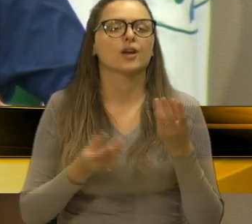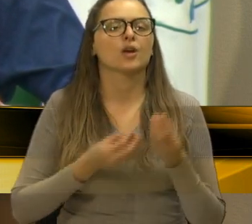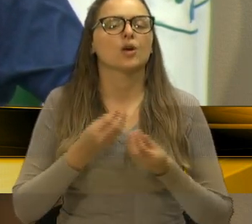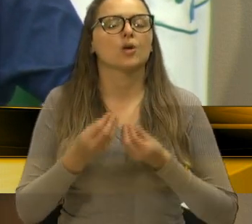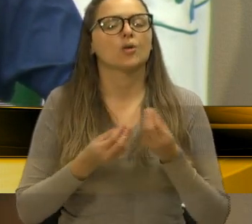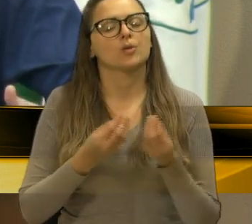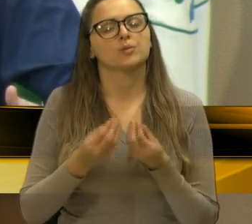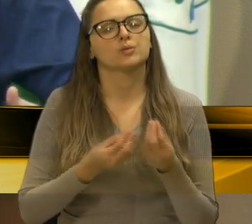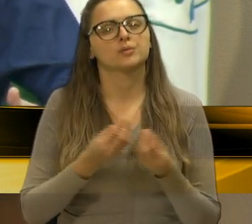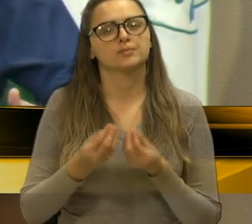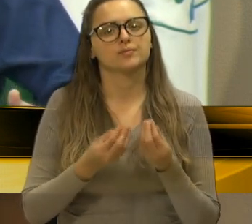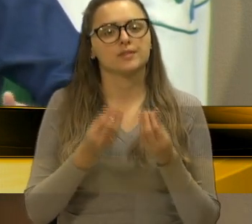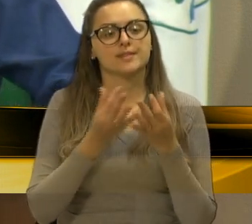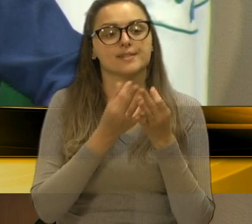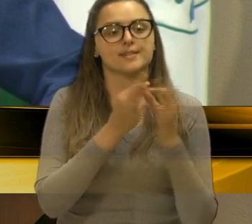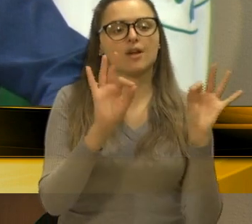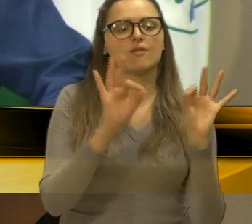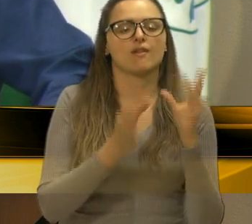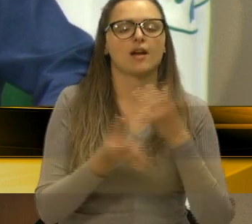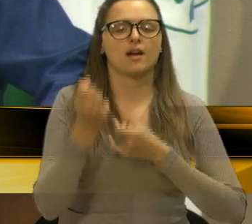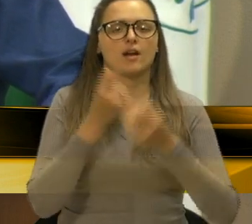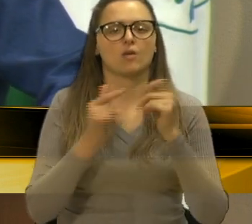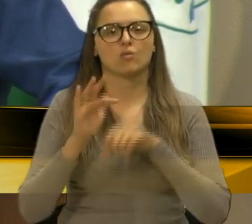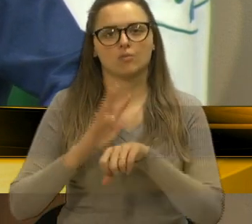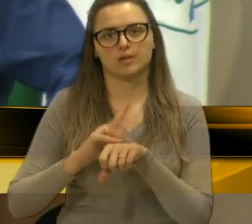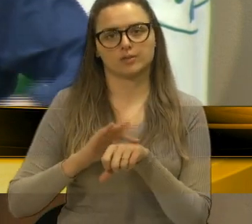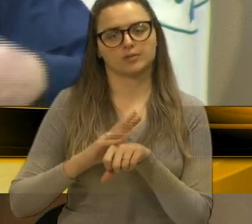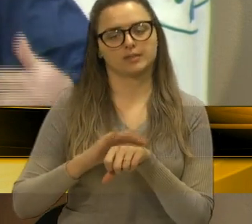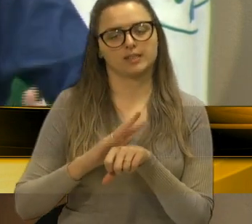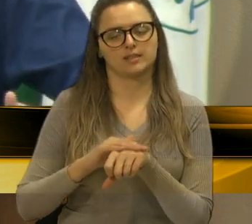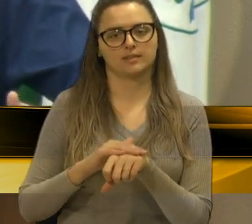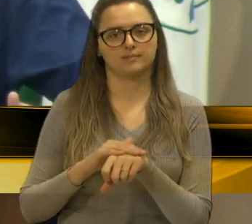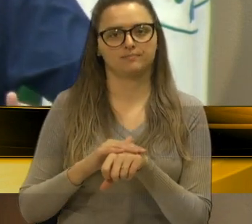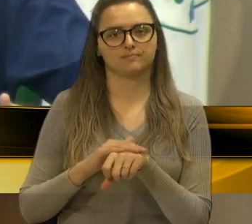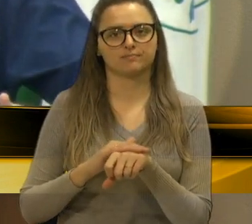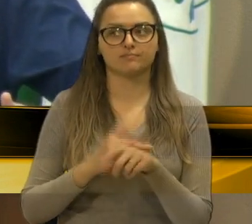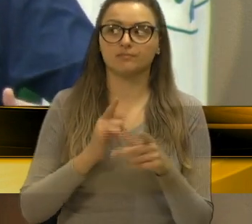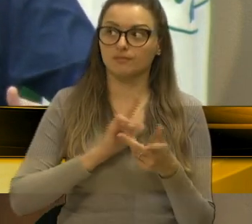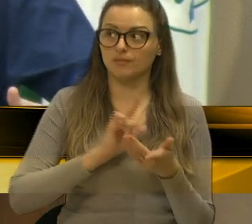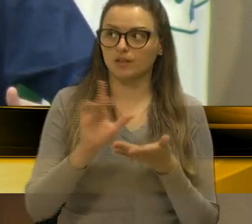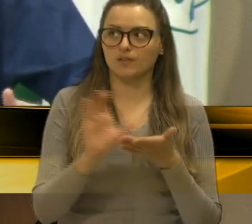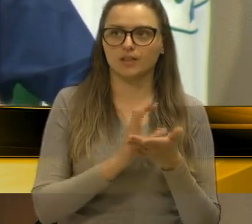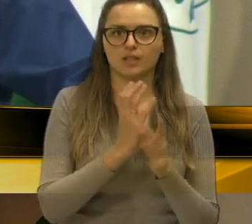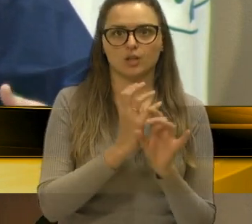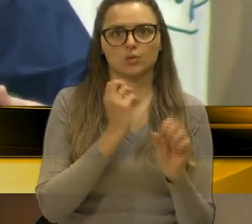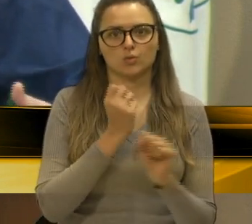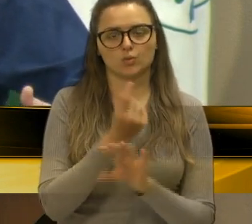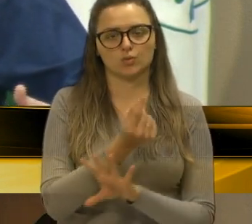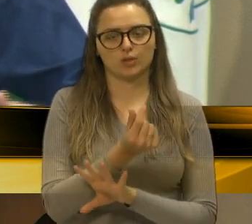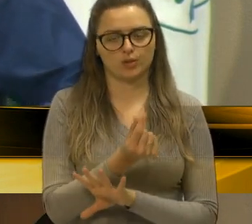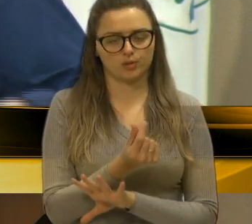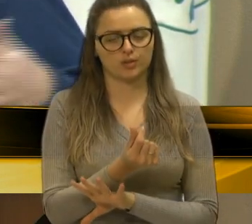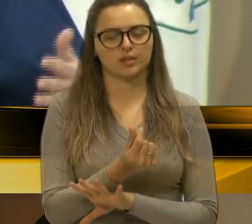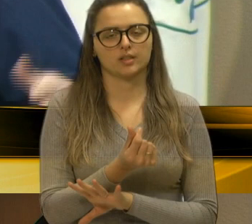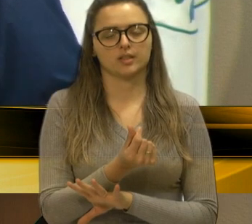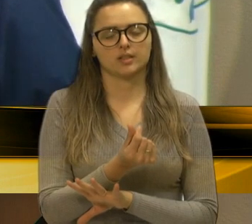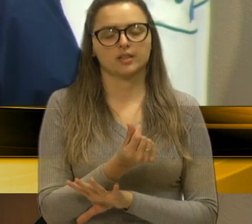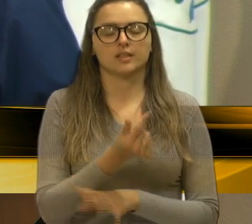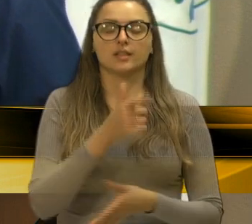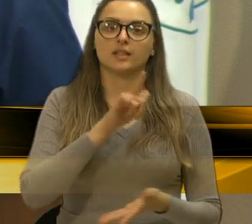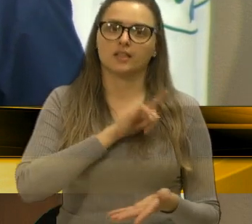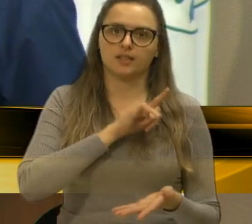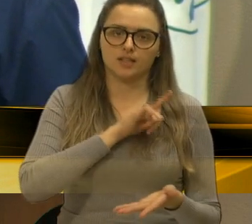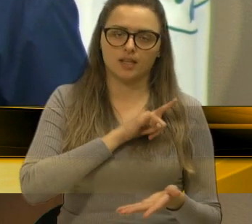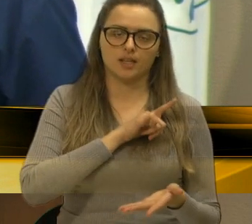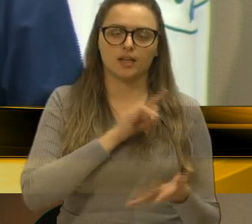possibilidade de cura de alguma doença, algum custo que seja razoável, que esteja dentro dos